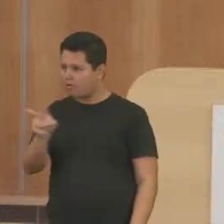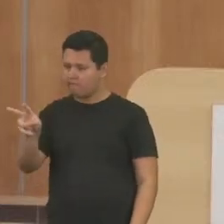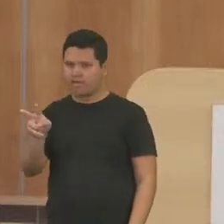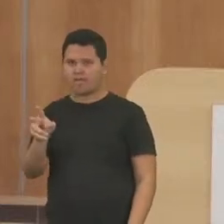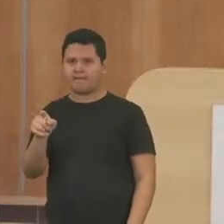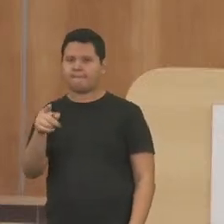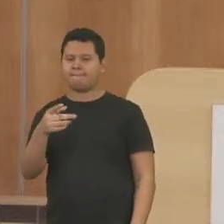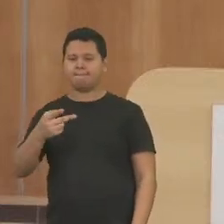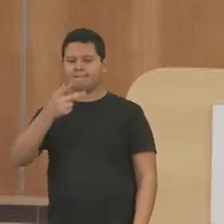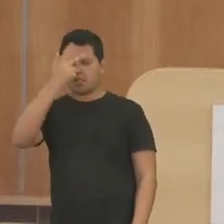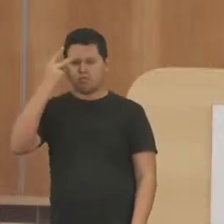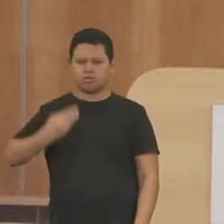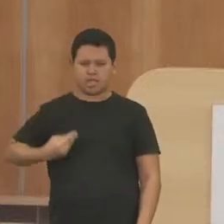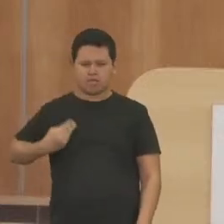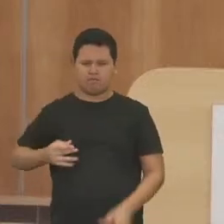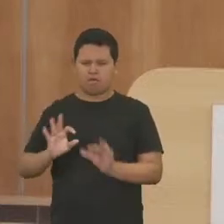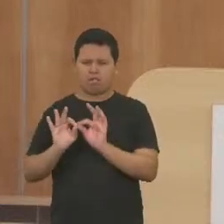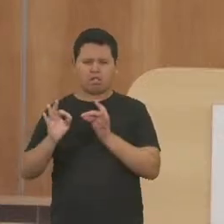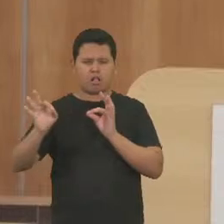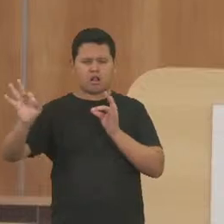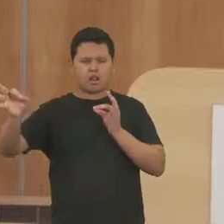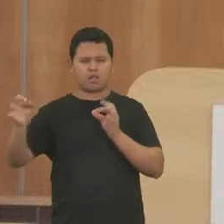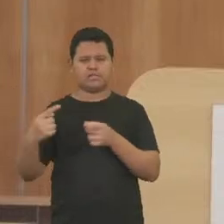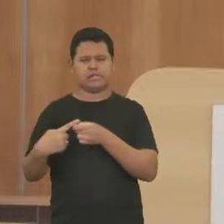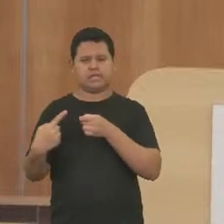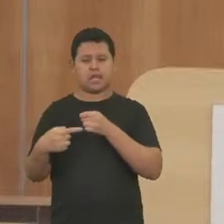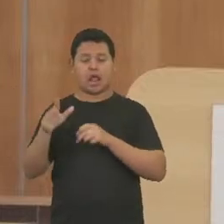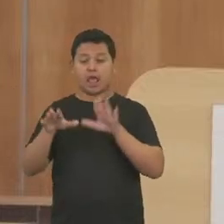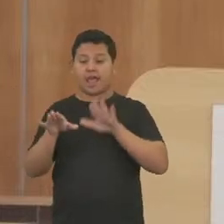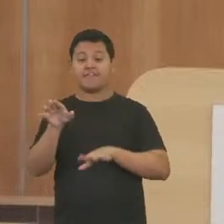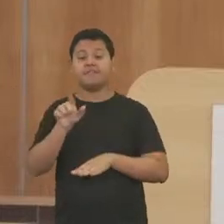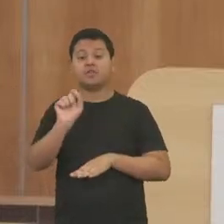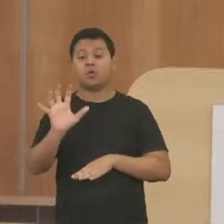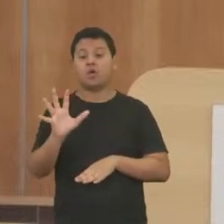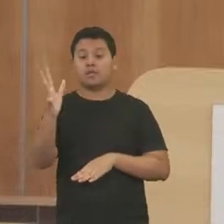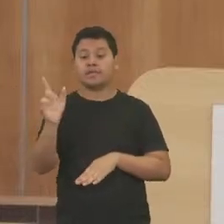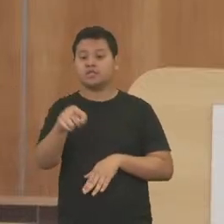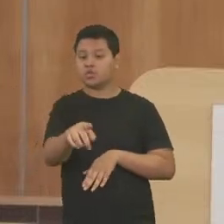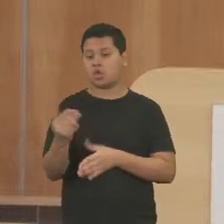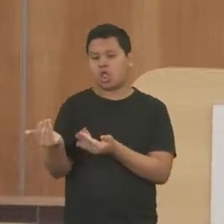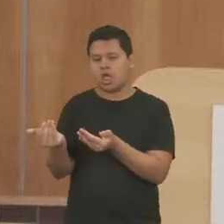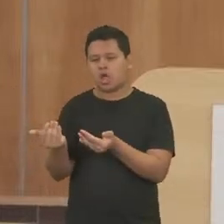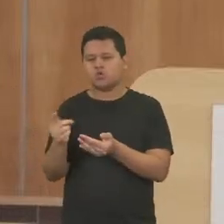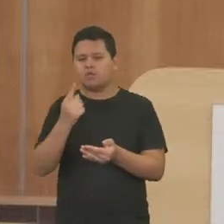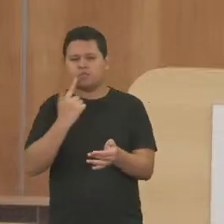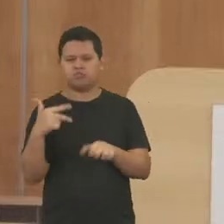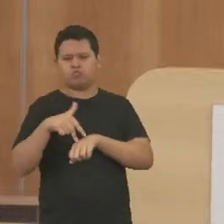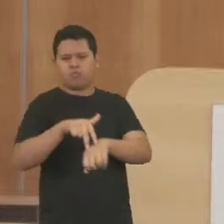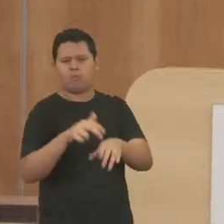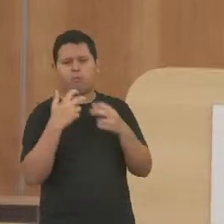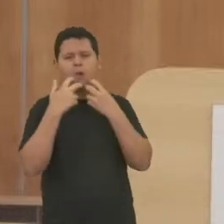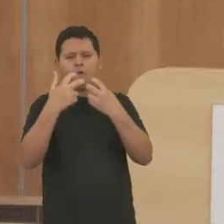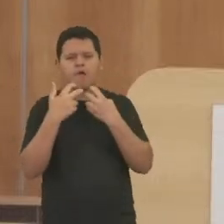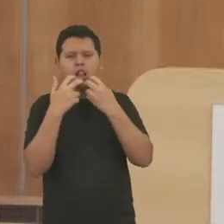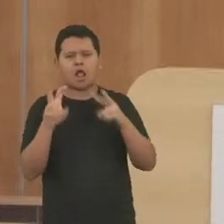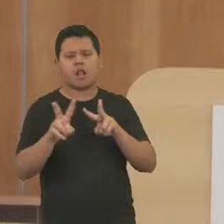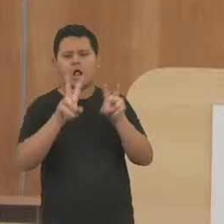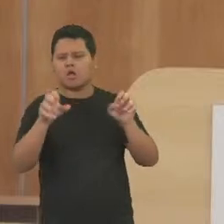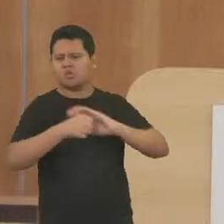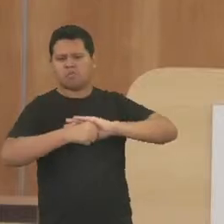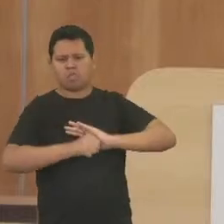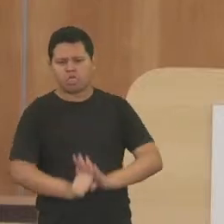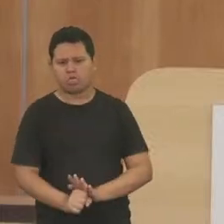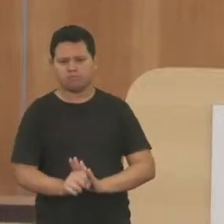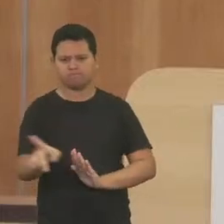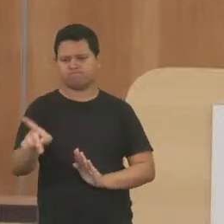centro da cidade, eu sei que às vezes a única maneira da juventude falar sobre os abusos que acontecem